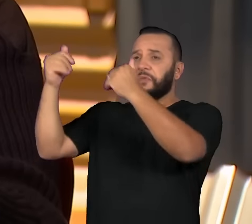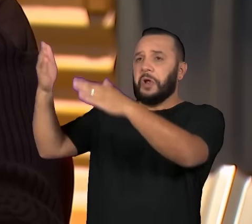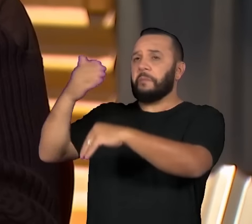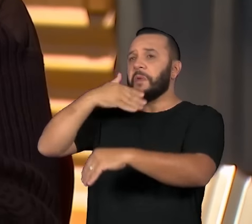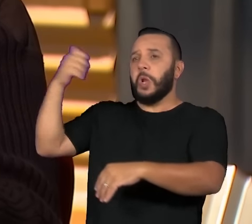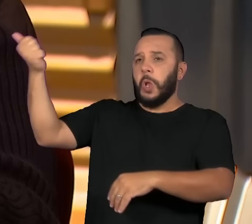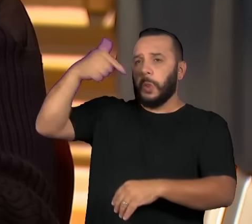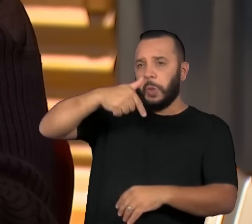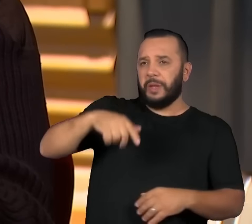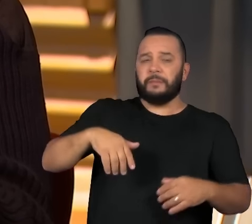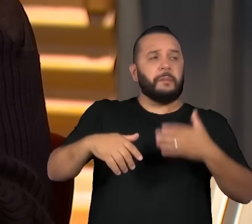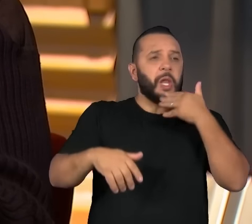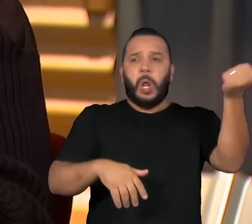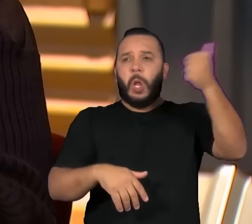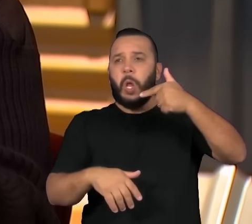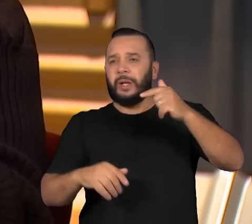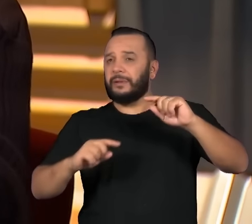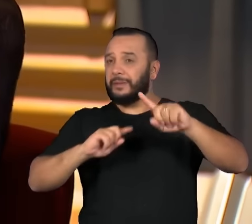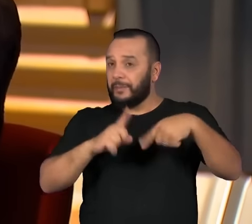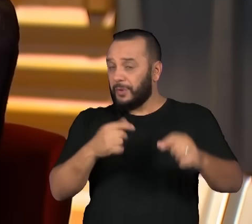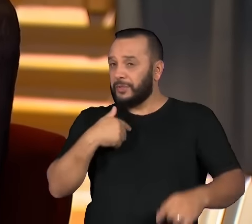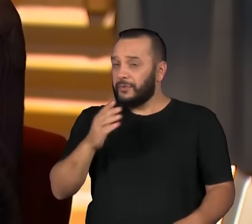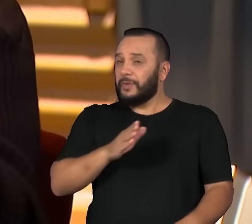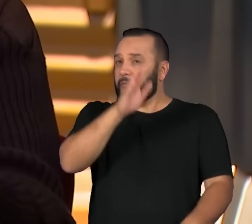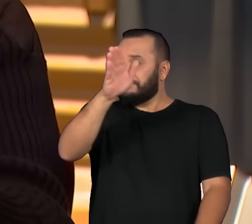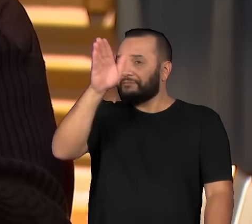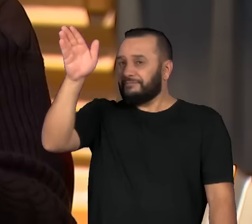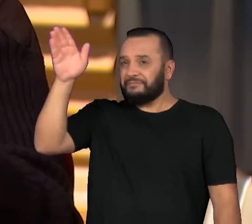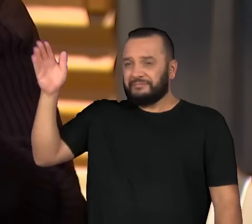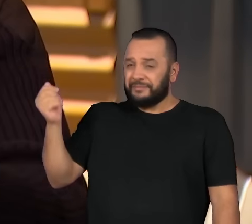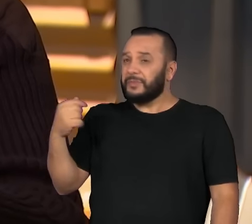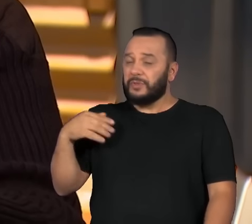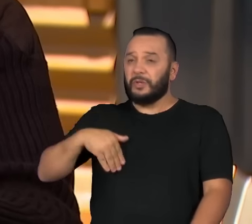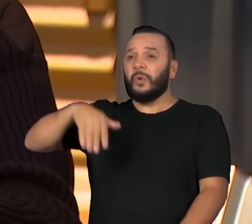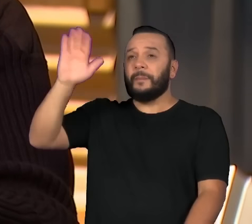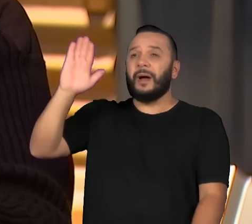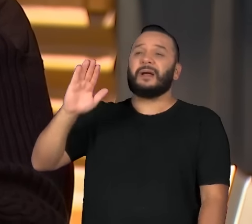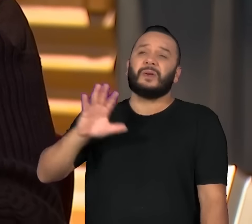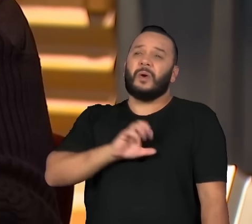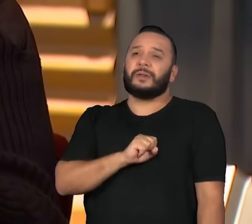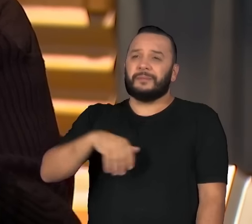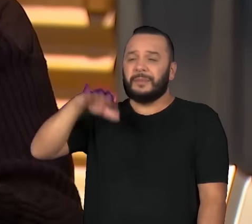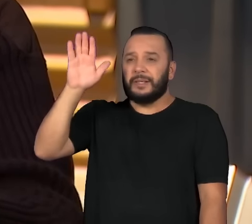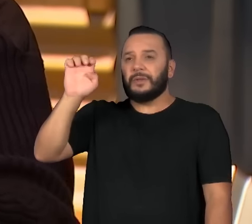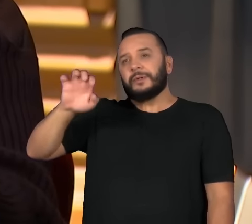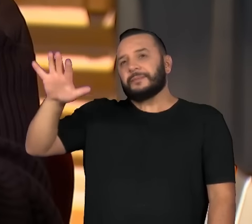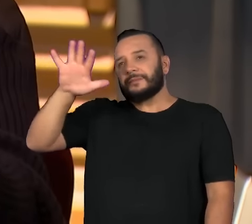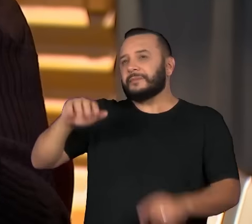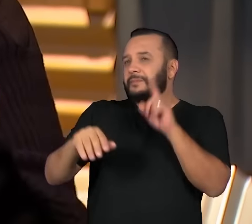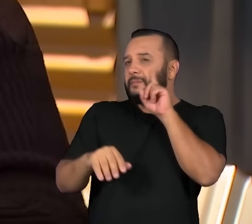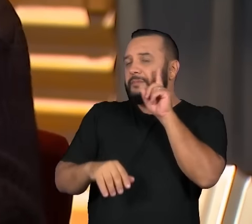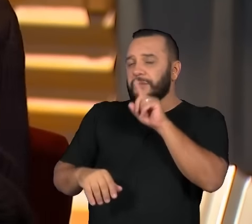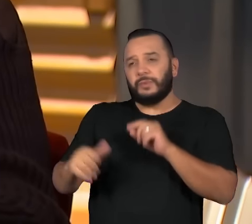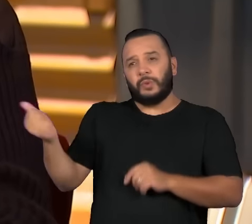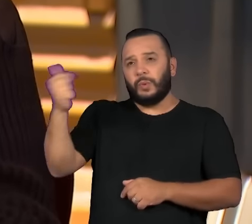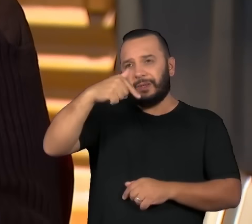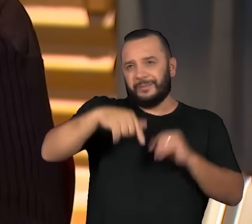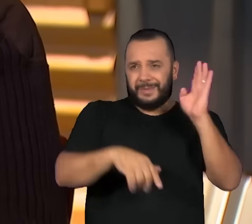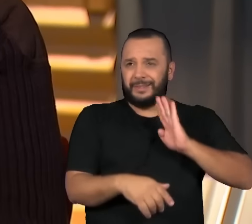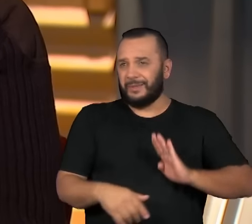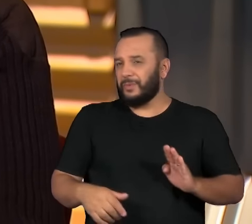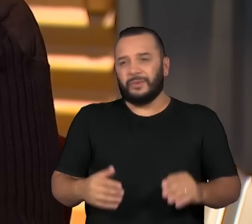melhor. Então a gente, gostava mais das coisas europeias e americanas do que das coisas aqui do Brasil. Não gostava de samba, não gostava das coisas